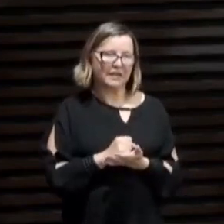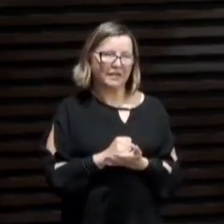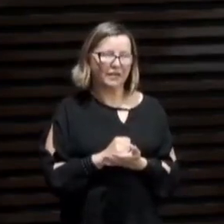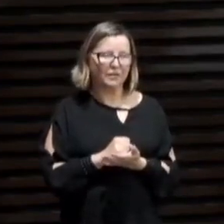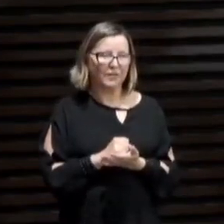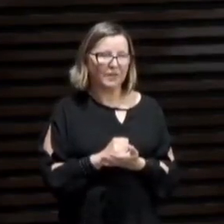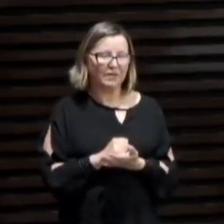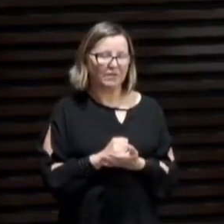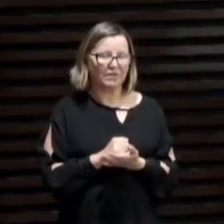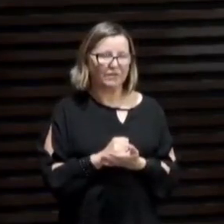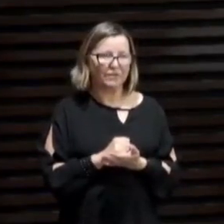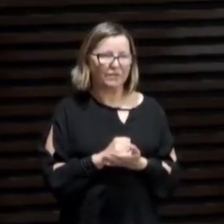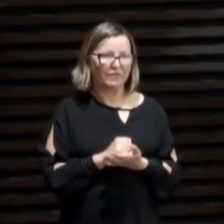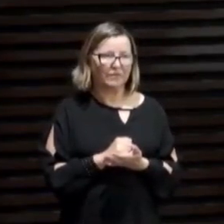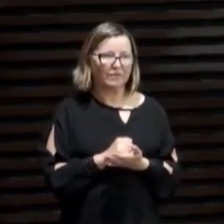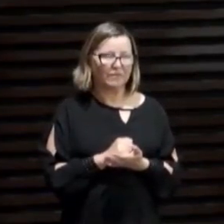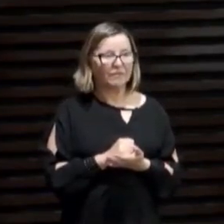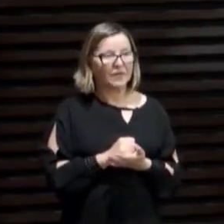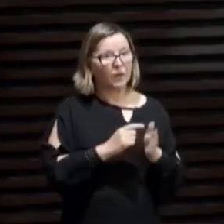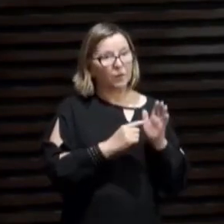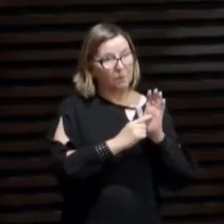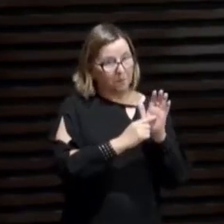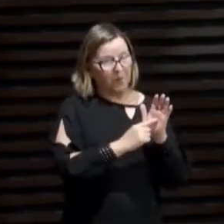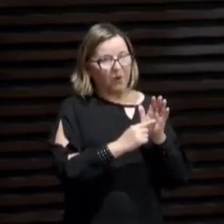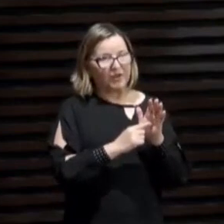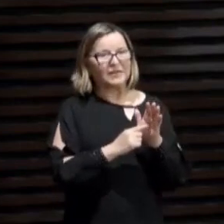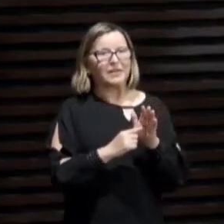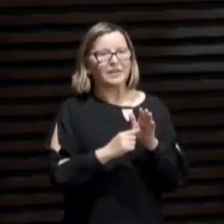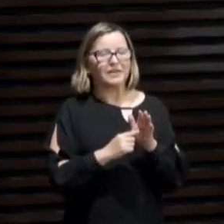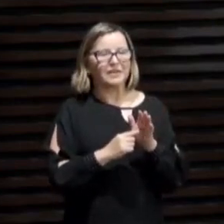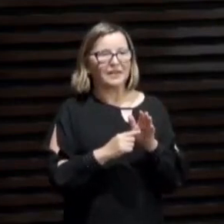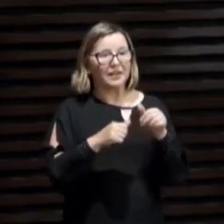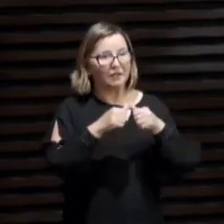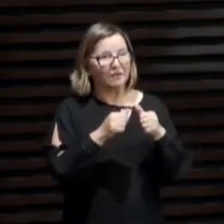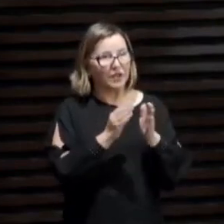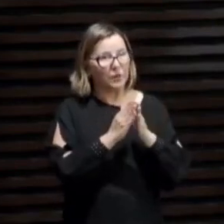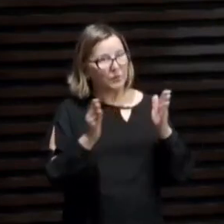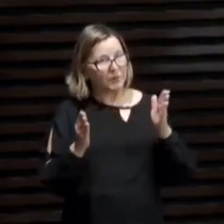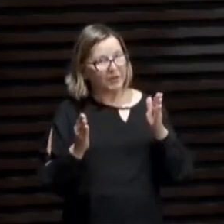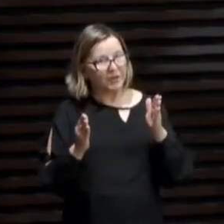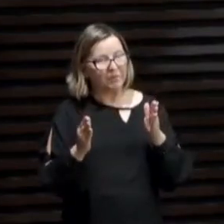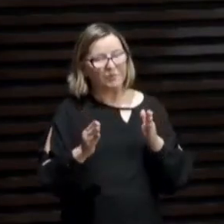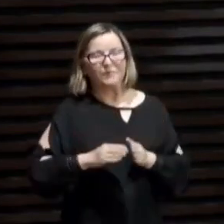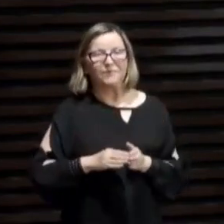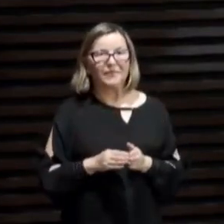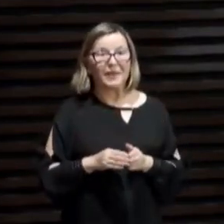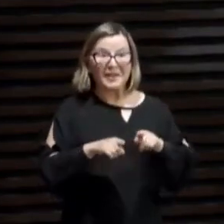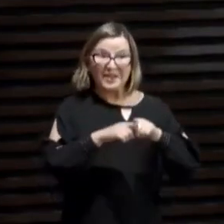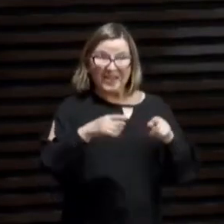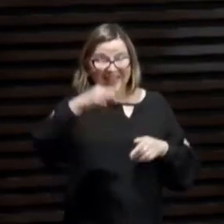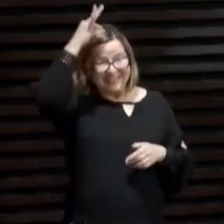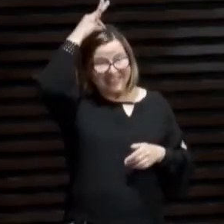isso não significa que ele não está pairando sobre tudo. Ele paira sobre tudo